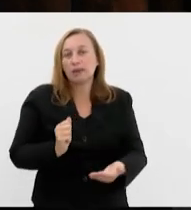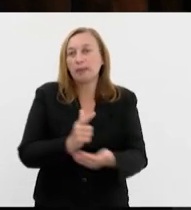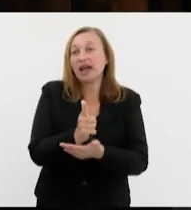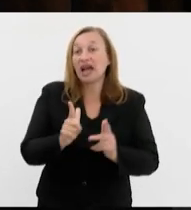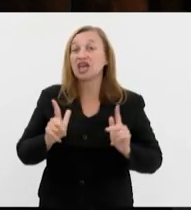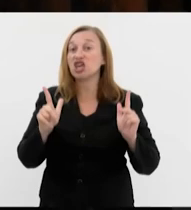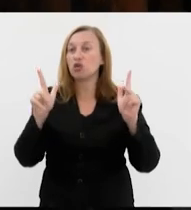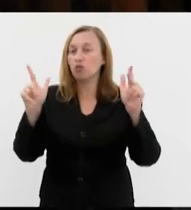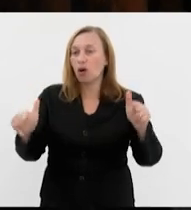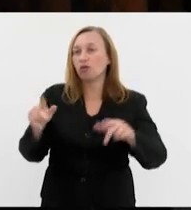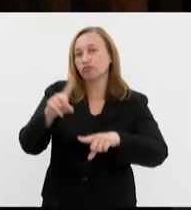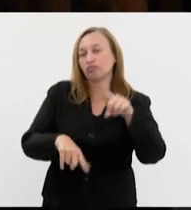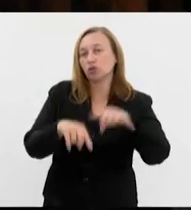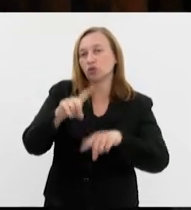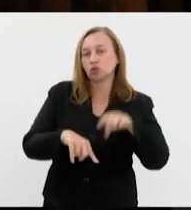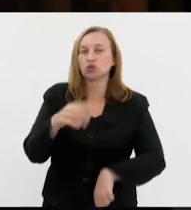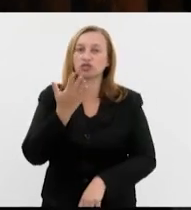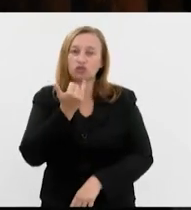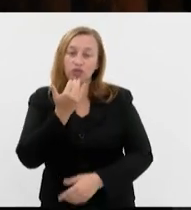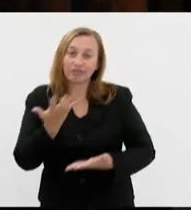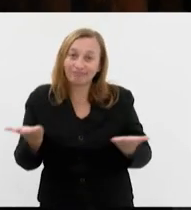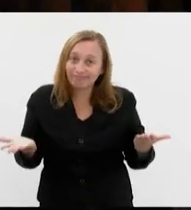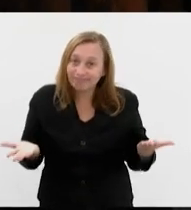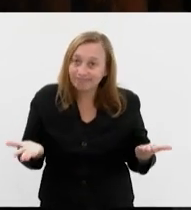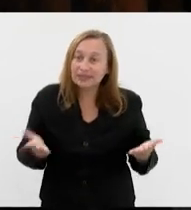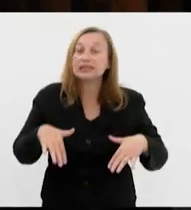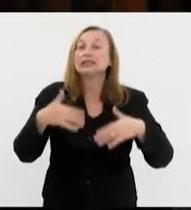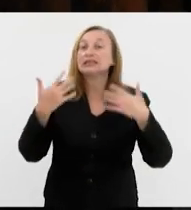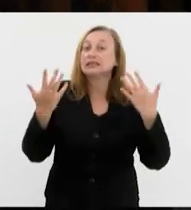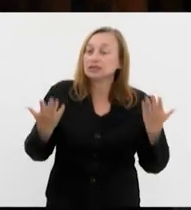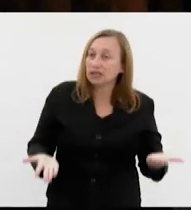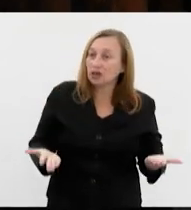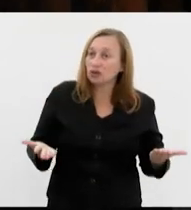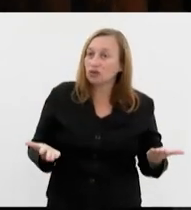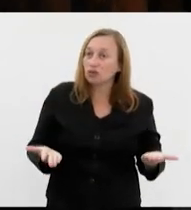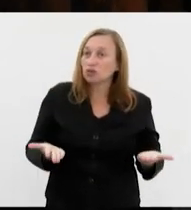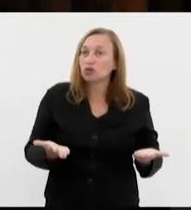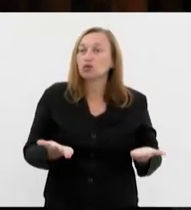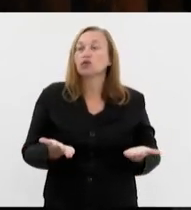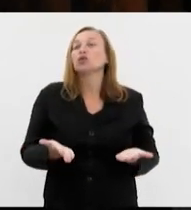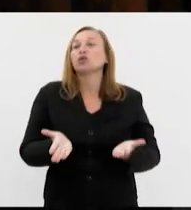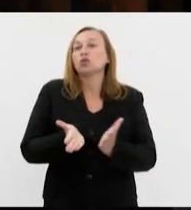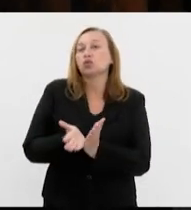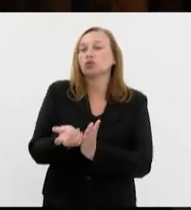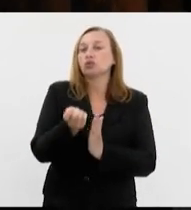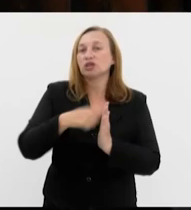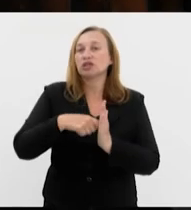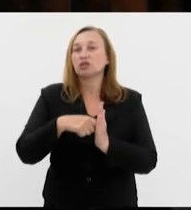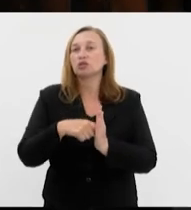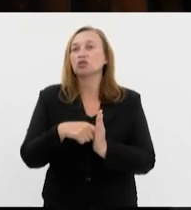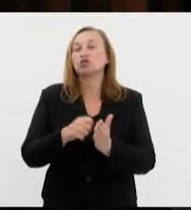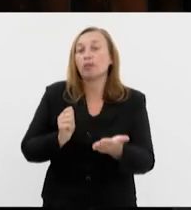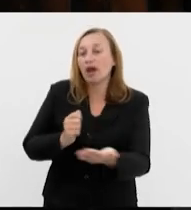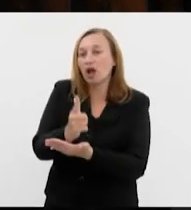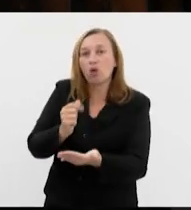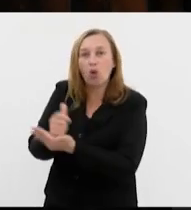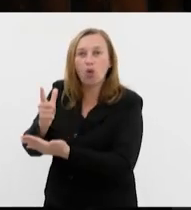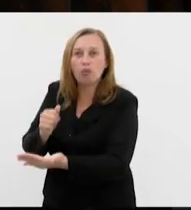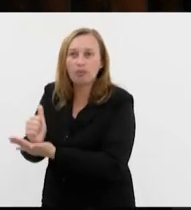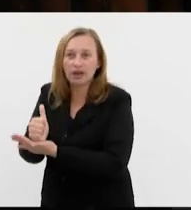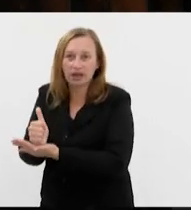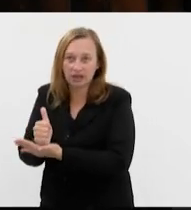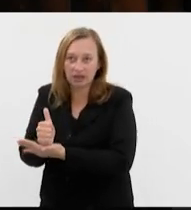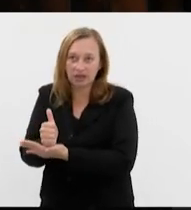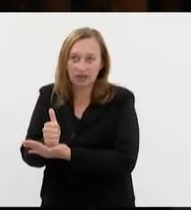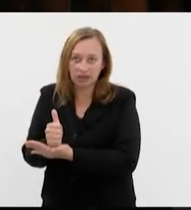25% na compra de um gênero alimentício. Então, a tributação sobre o consumo, ela é uma tributação pela